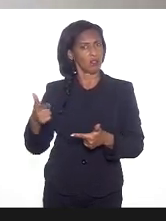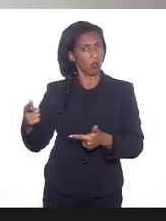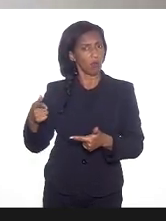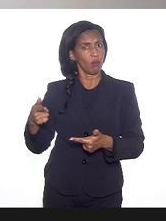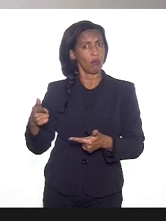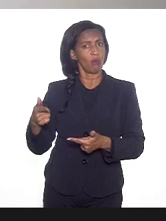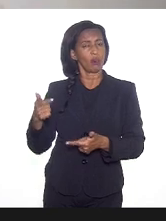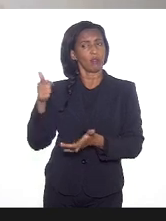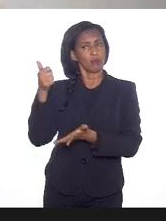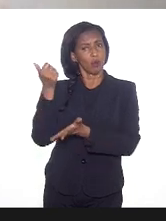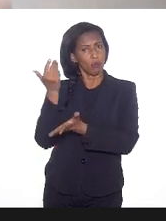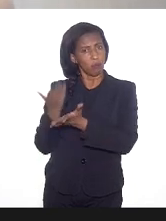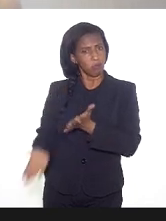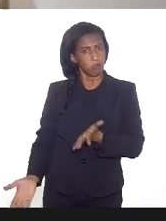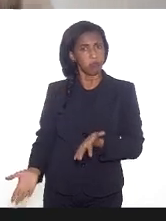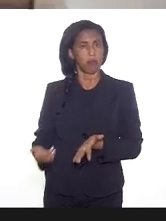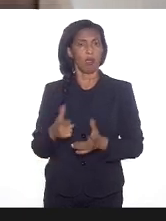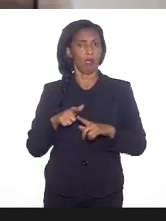tão grande. Então,